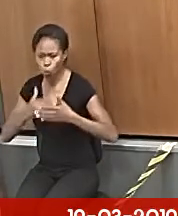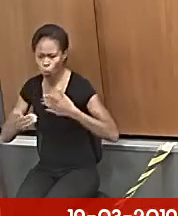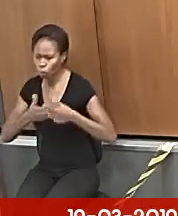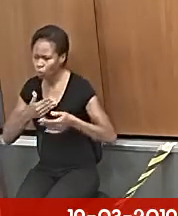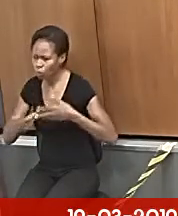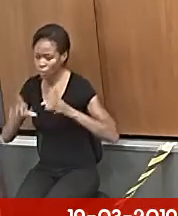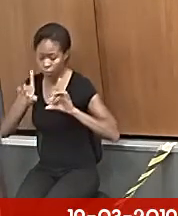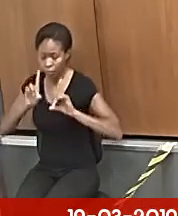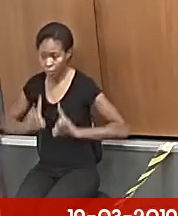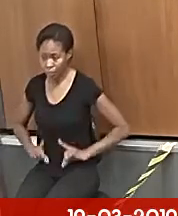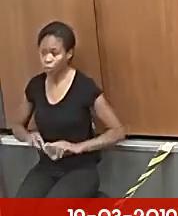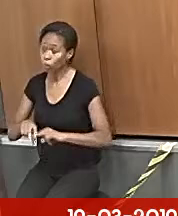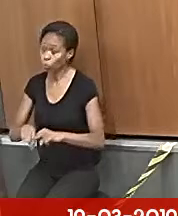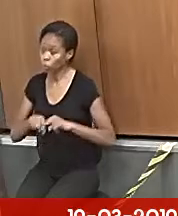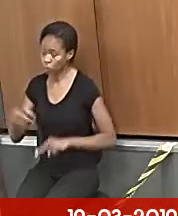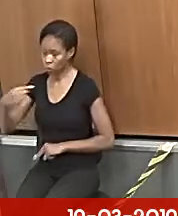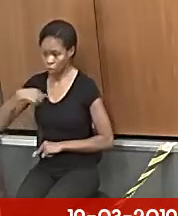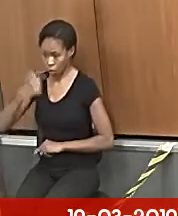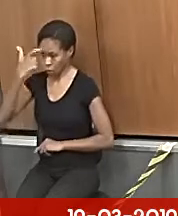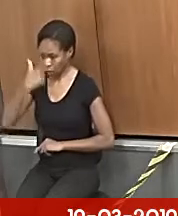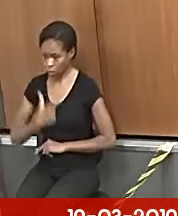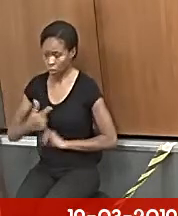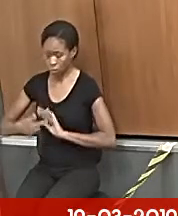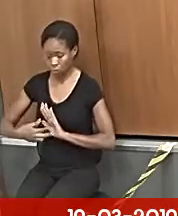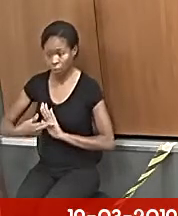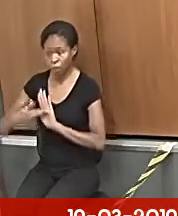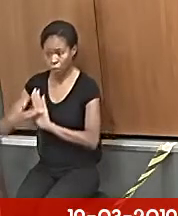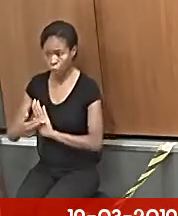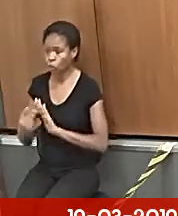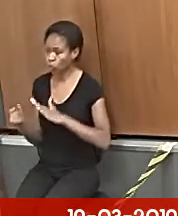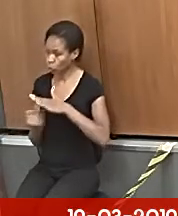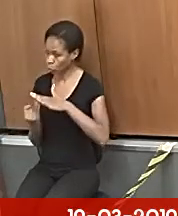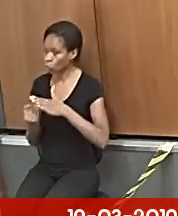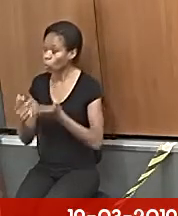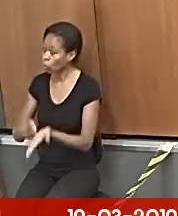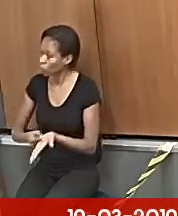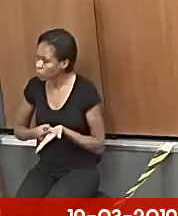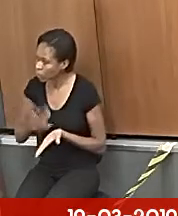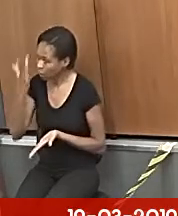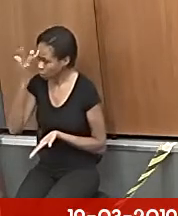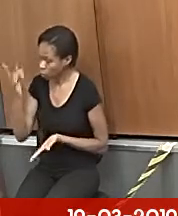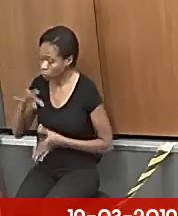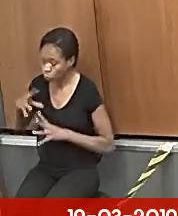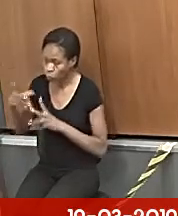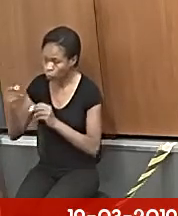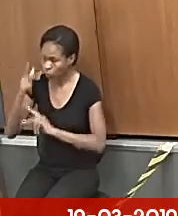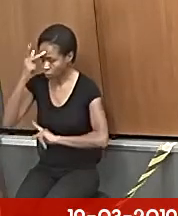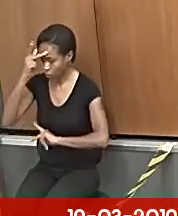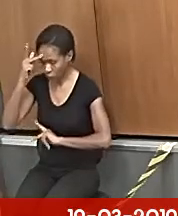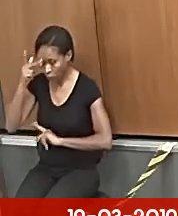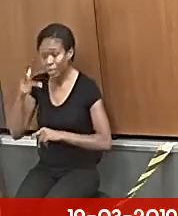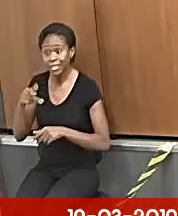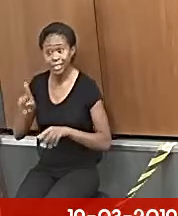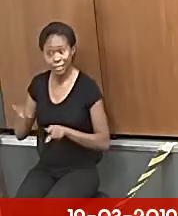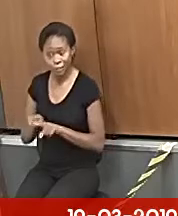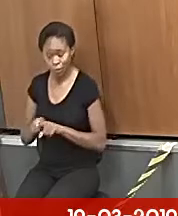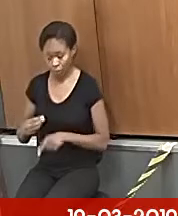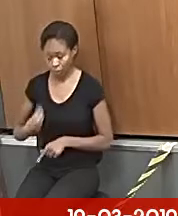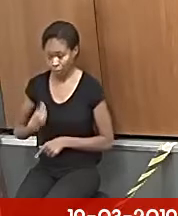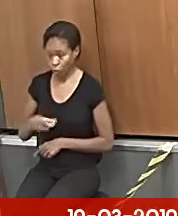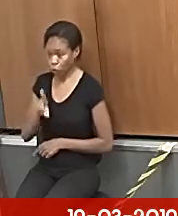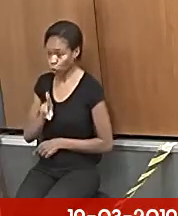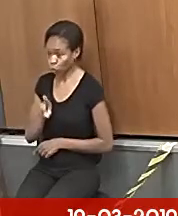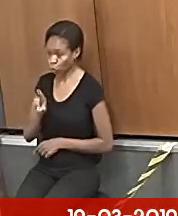isso que a eu na função de presidente do instituto convido a todos a manhã e teremos inclusive o do cavaco que é o primeiro músico do